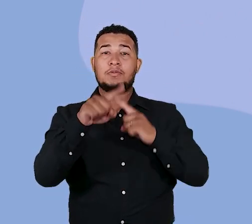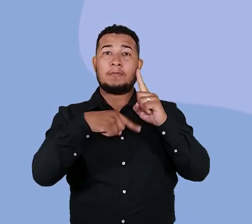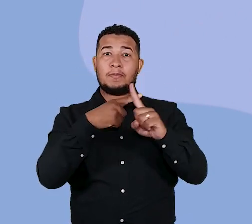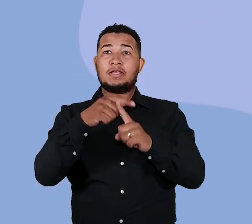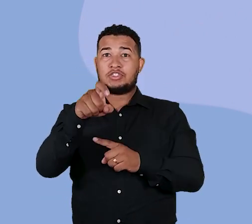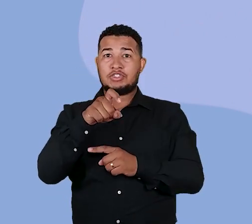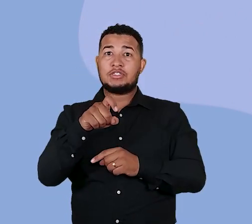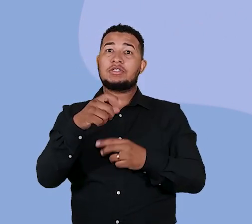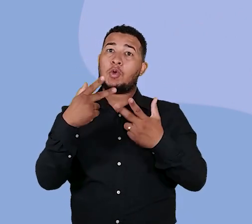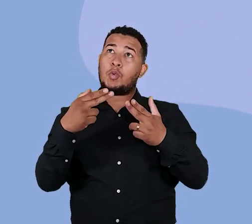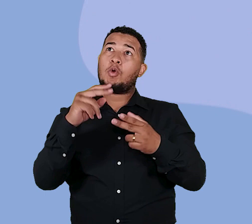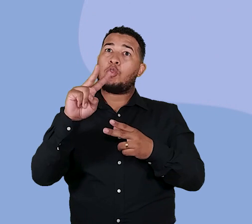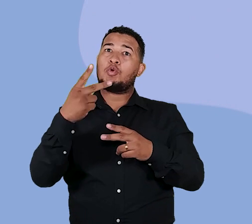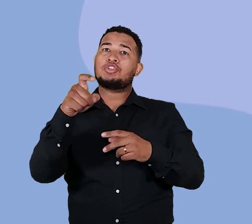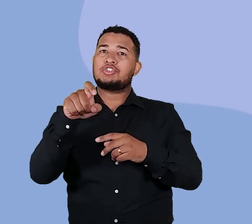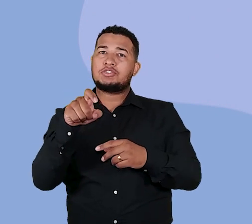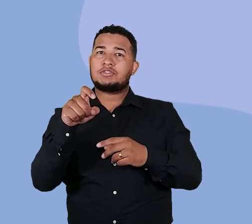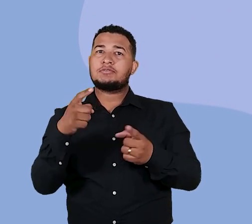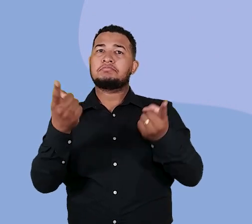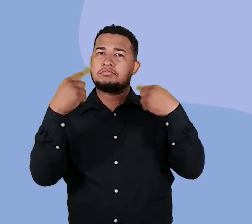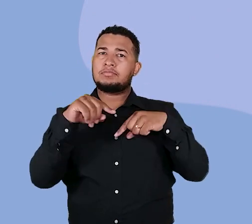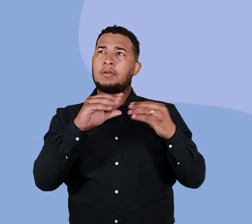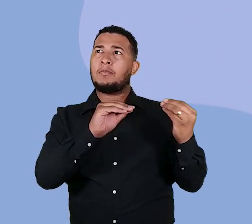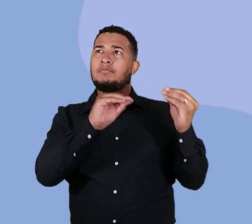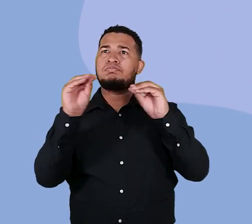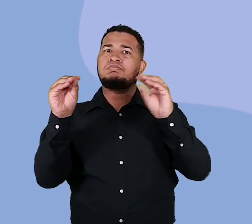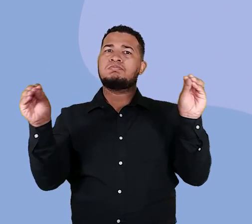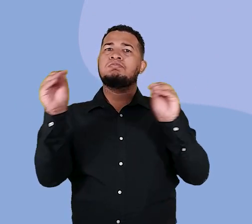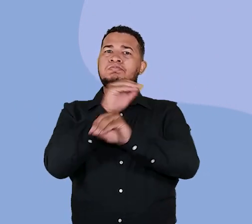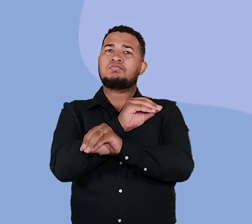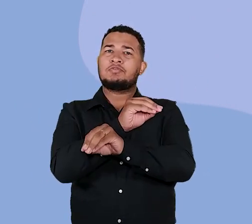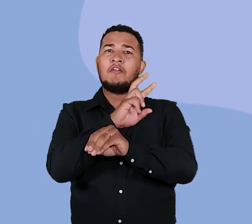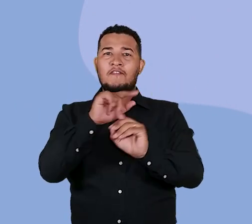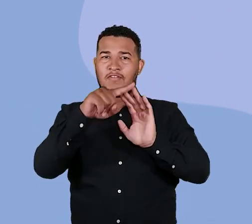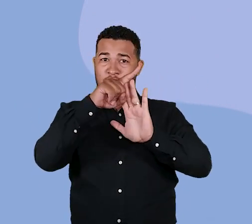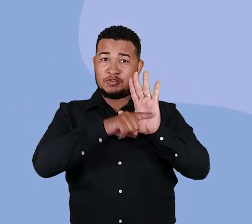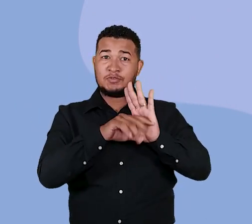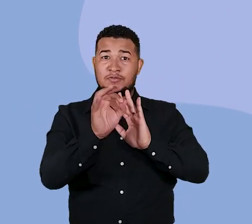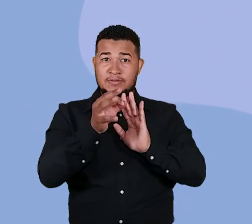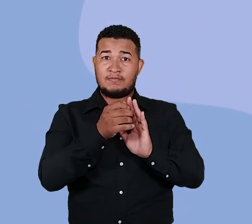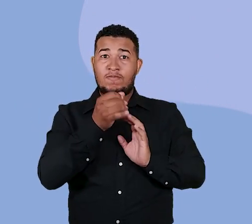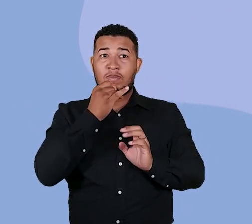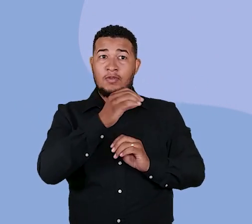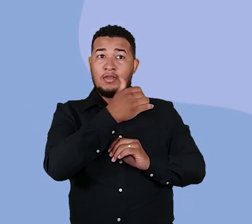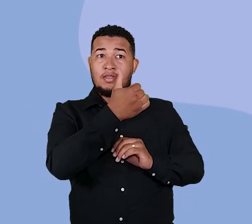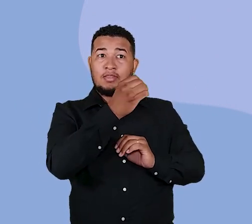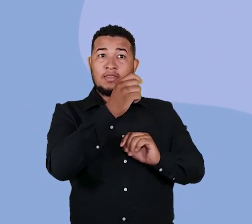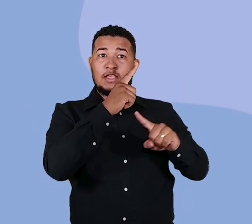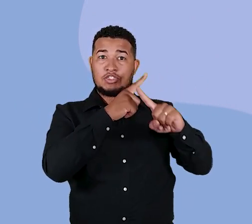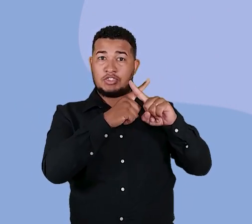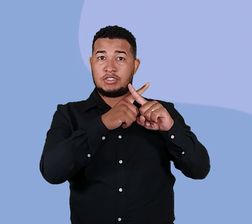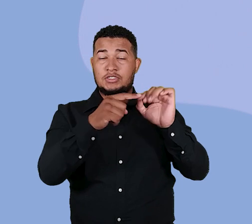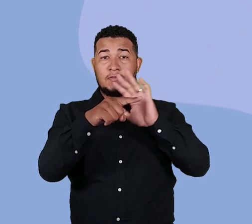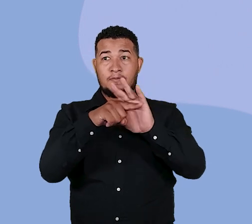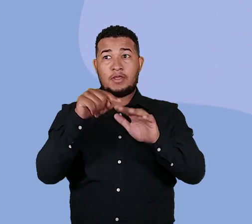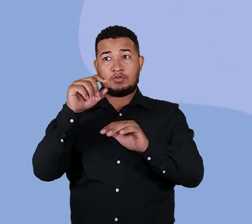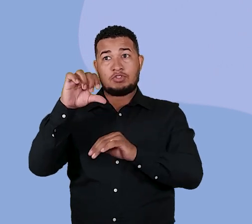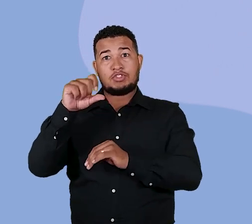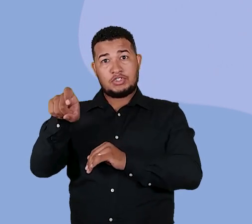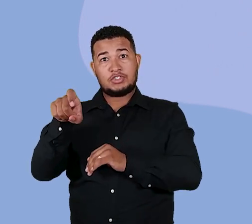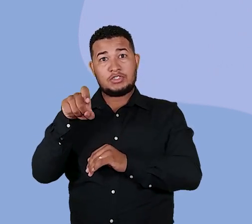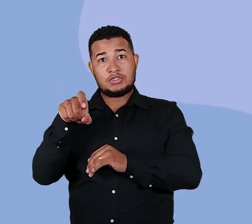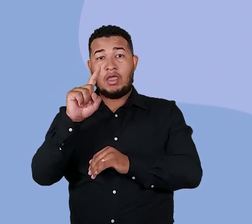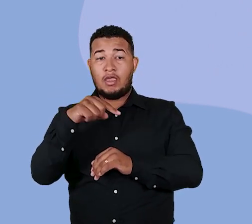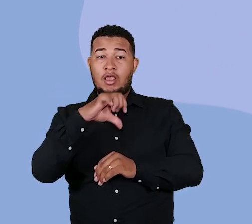x igual a 10x. Pega esse x aí e joga para lá. Você vai diminuir, né? 10x menos esse x vai